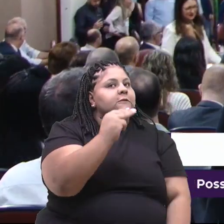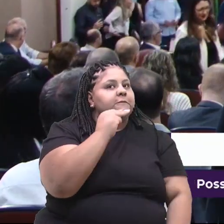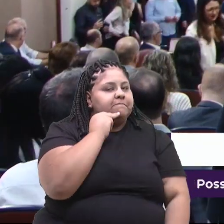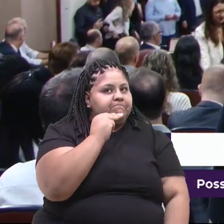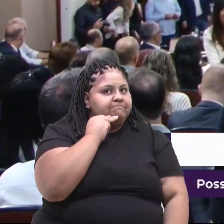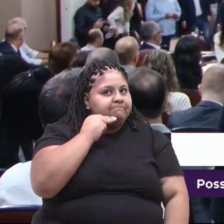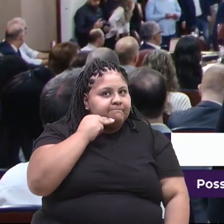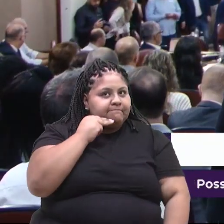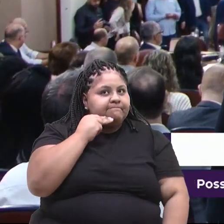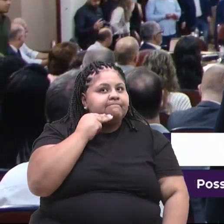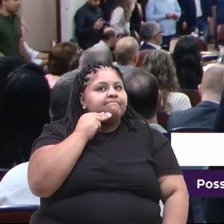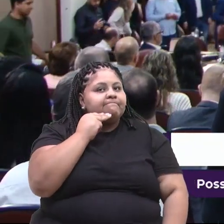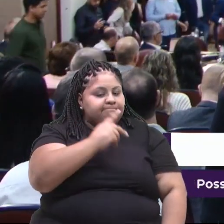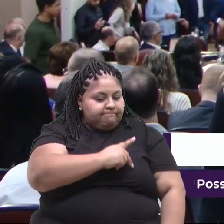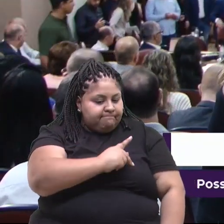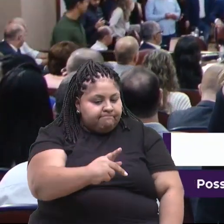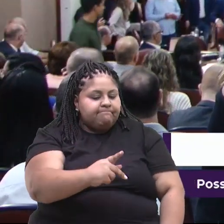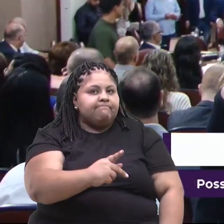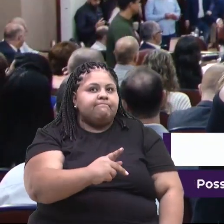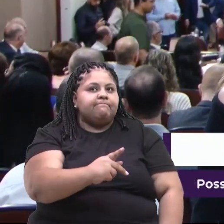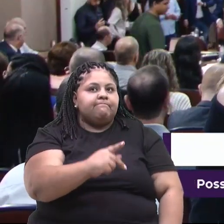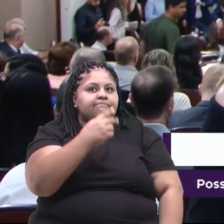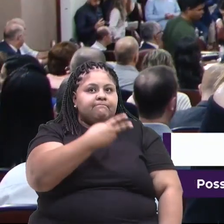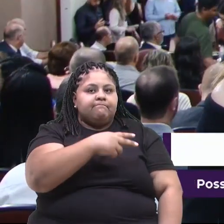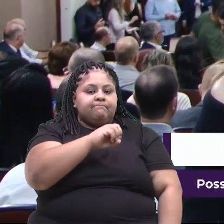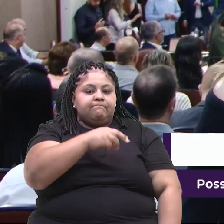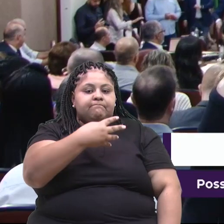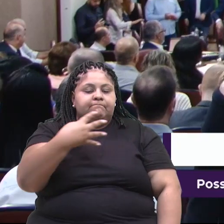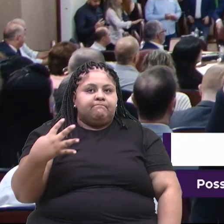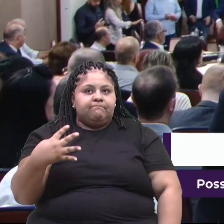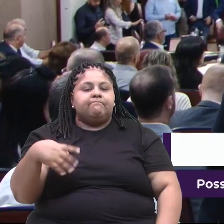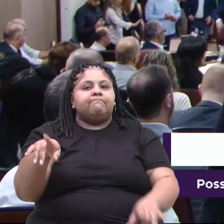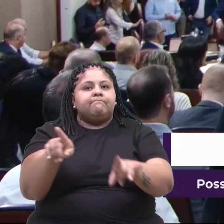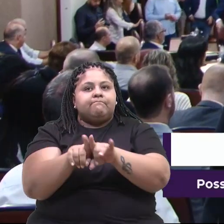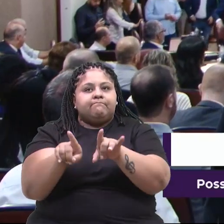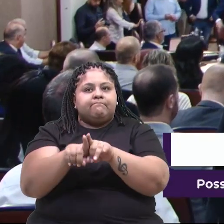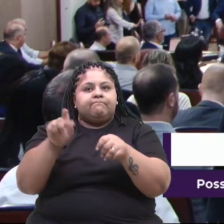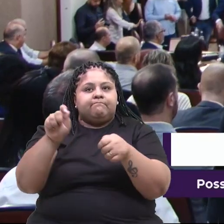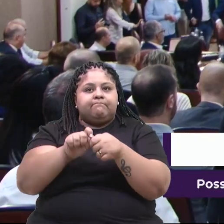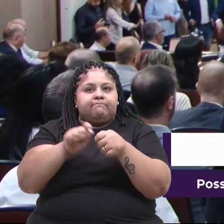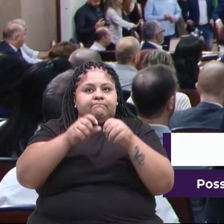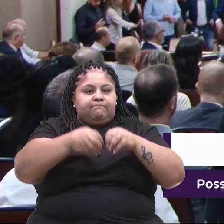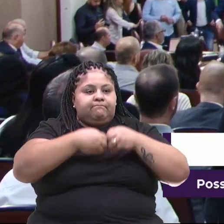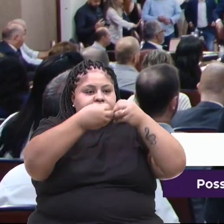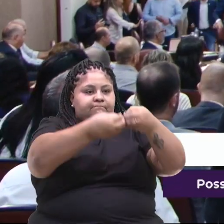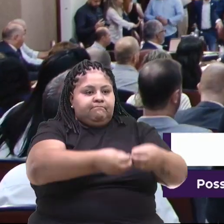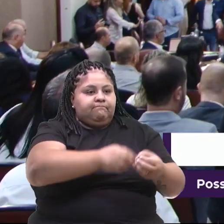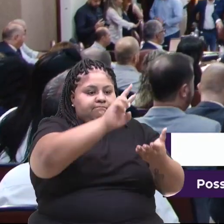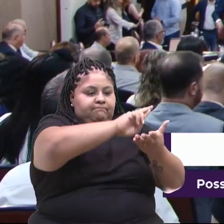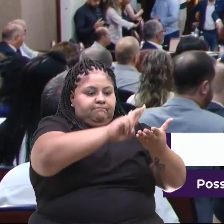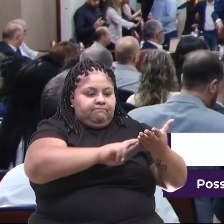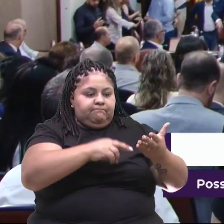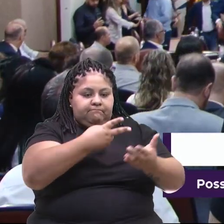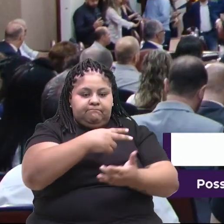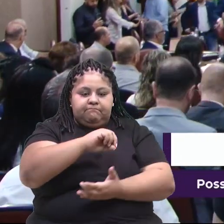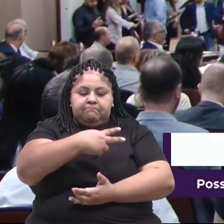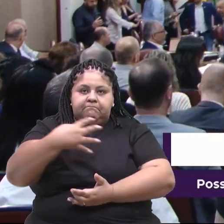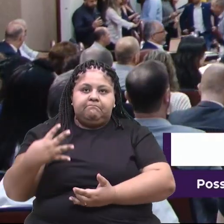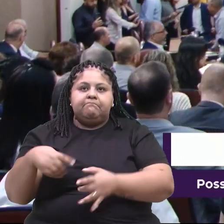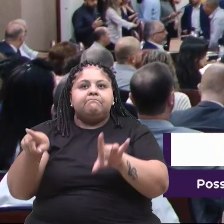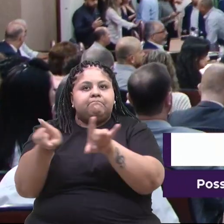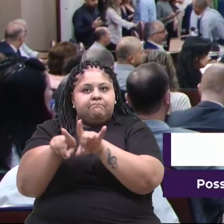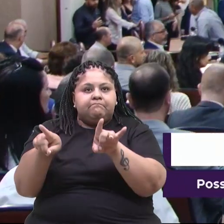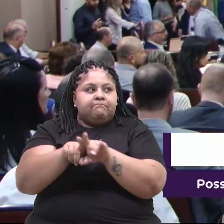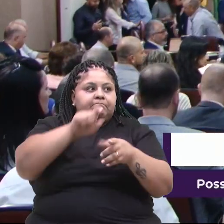Santos, que vai ser presidente, então, em 2024. Também ele vai fazer uma entrega do relatório de 2023 e também